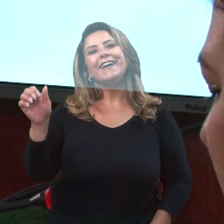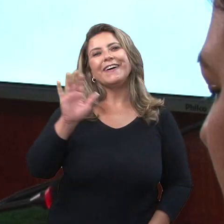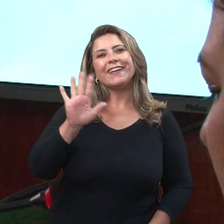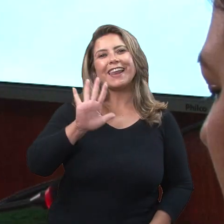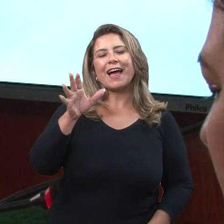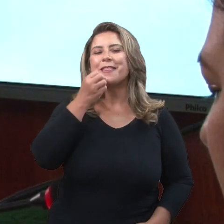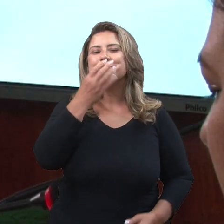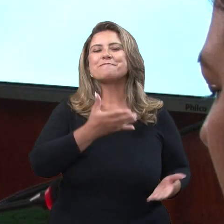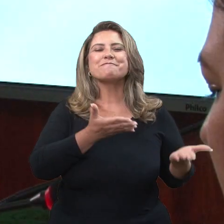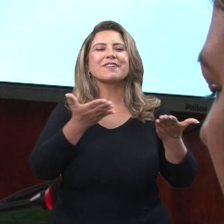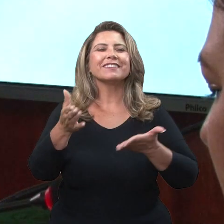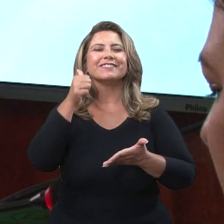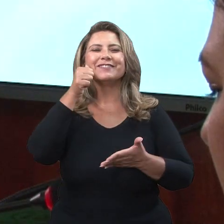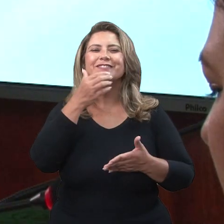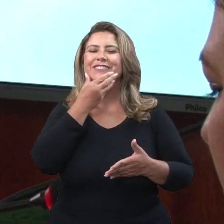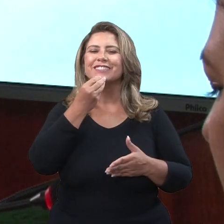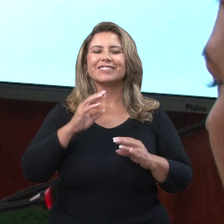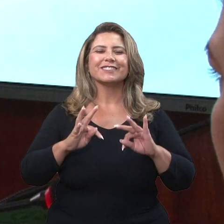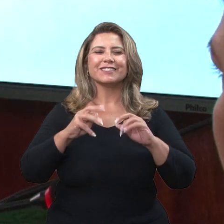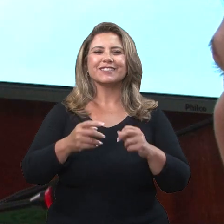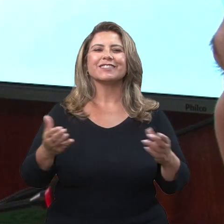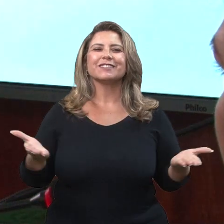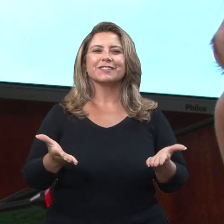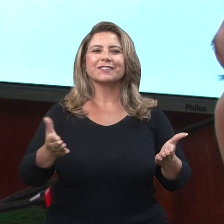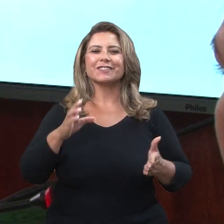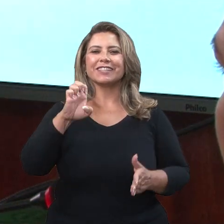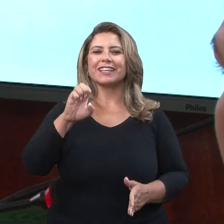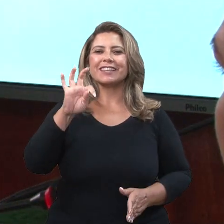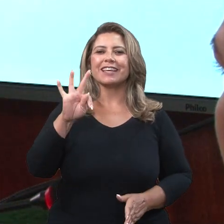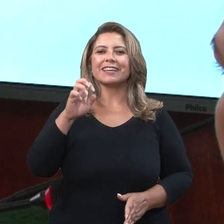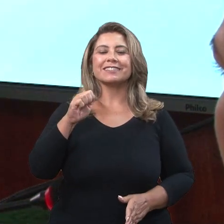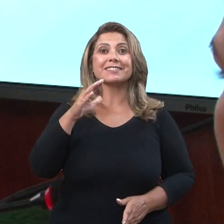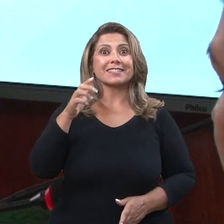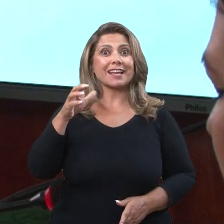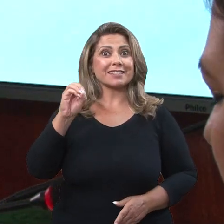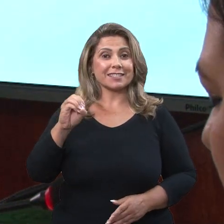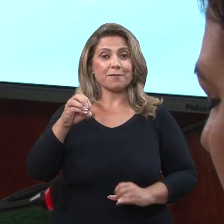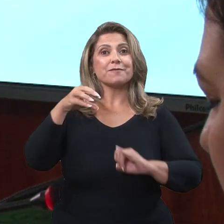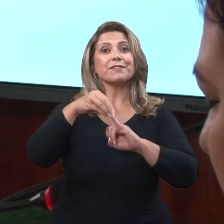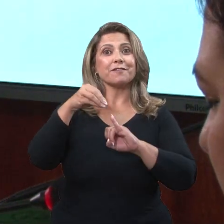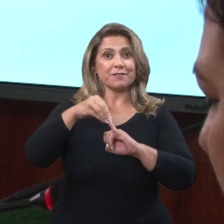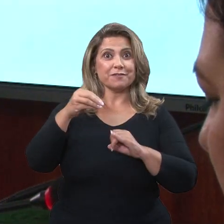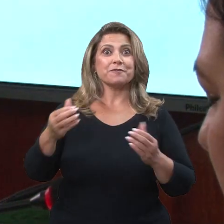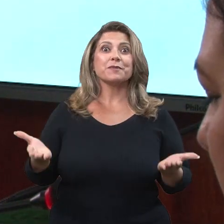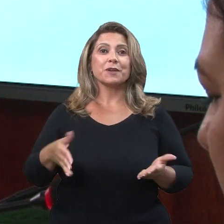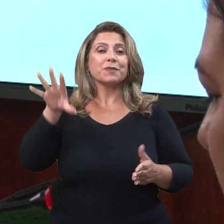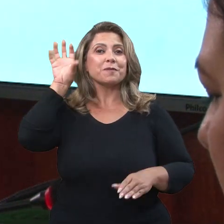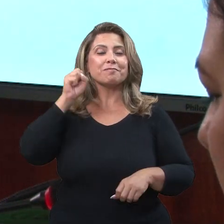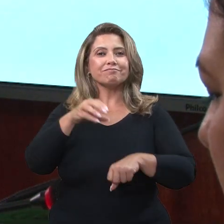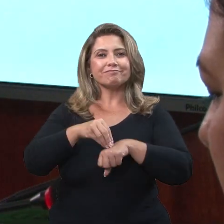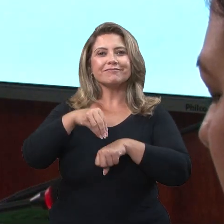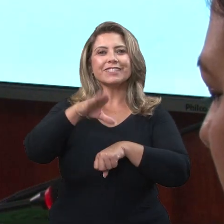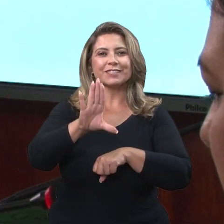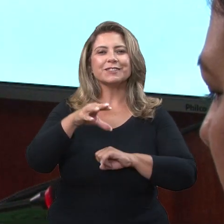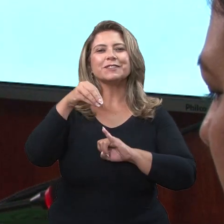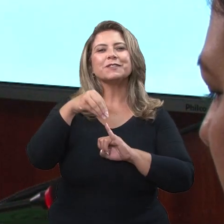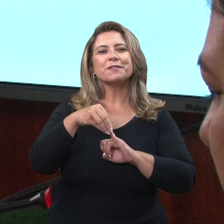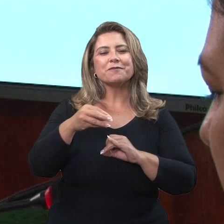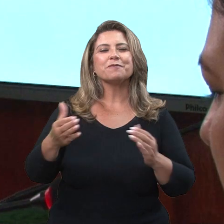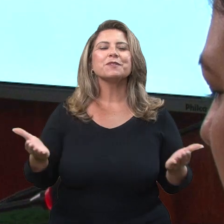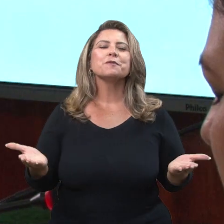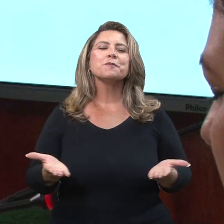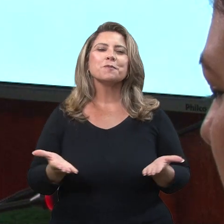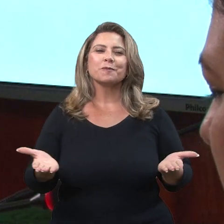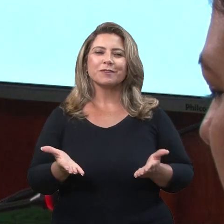Olá, bem-vindos e bem-vindas ao Estação IFB. Esse é o podcast oficial do Instituto Federal de Brasília